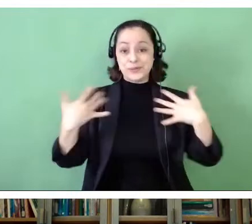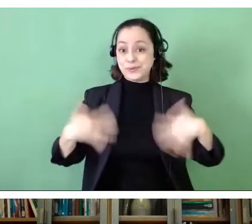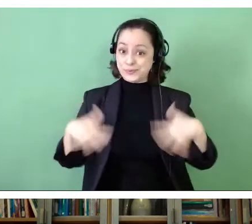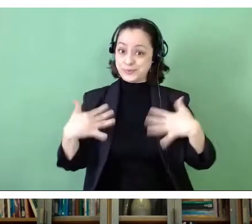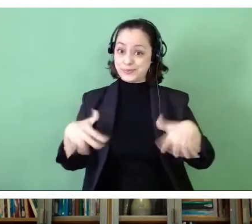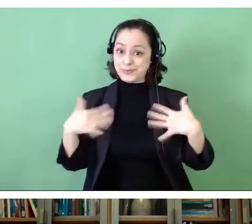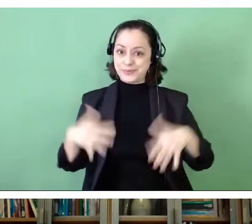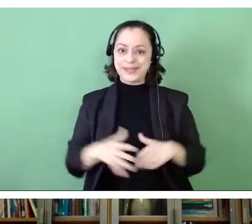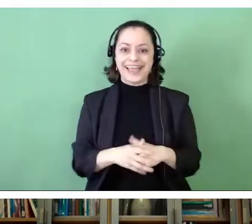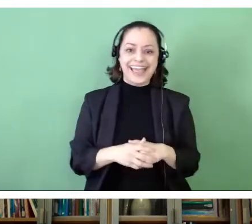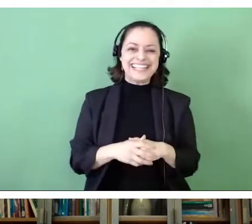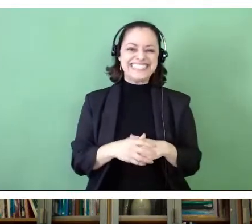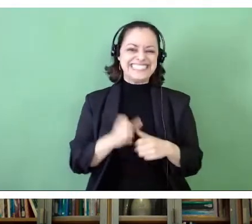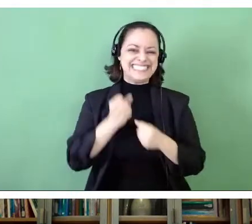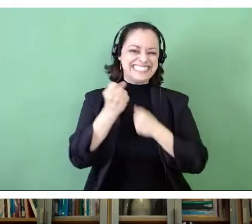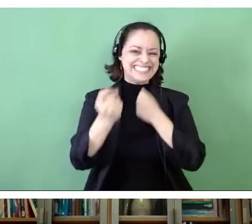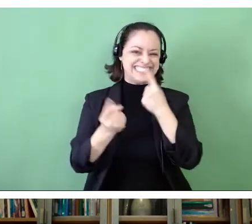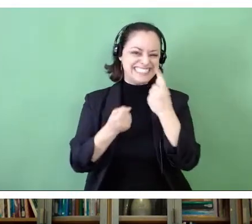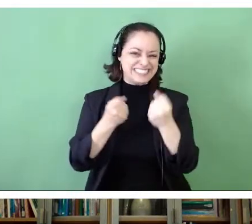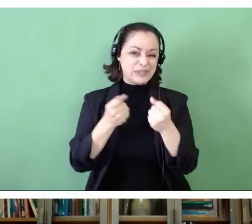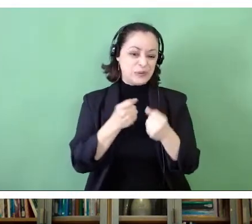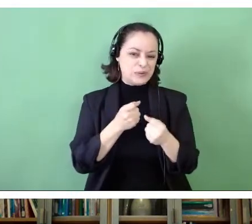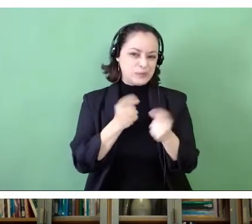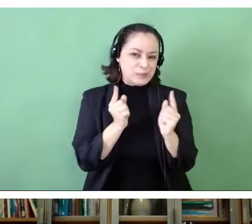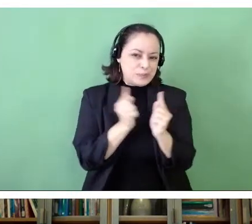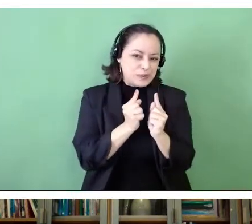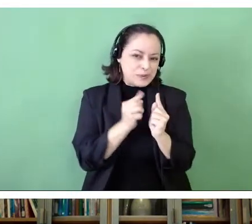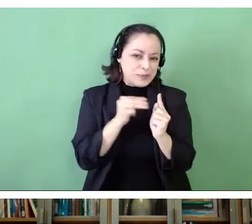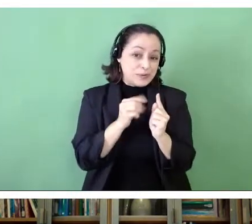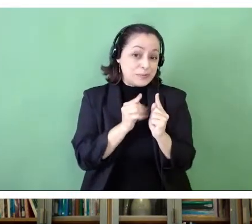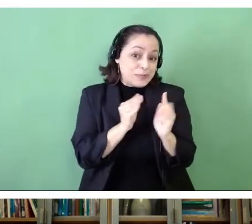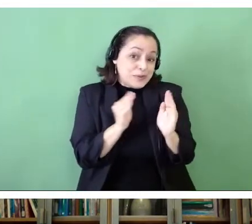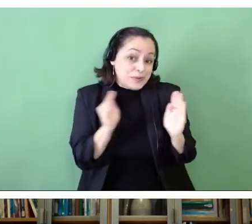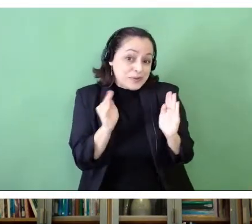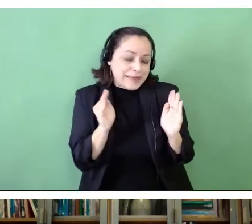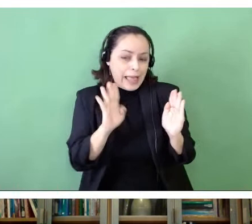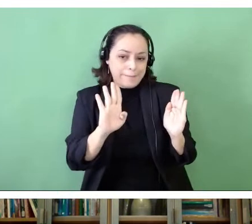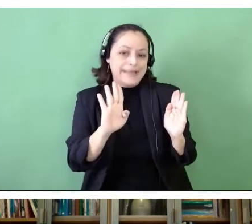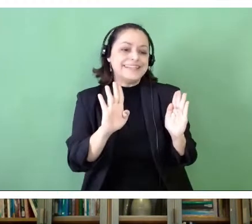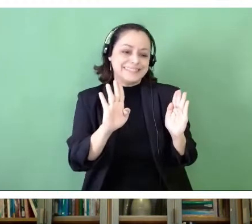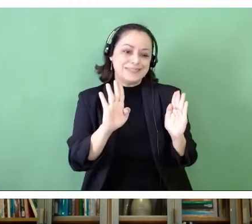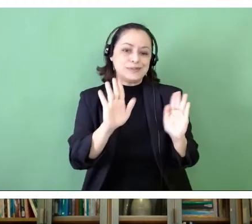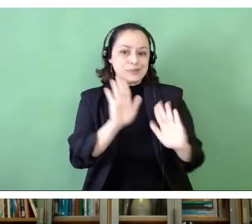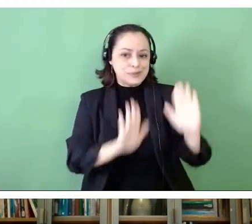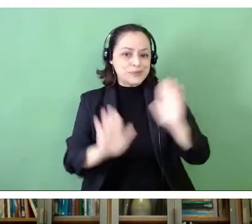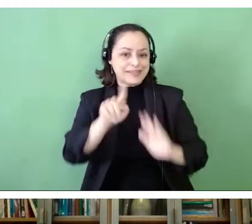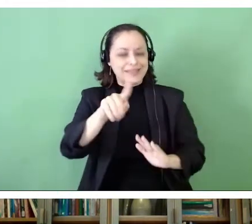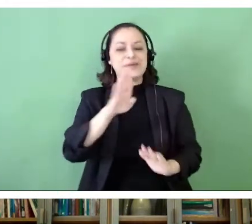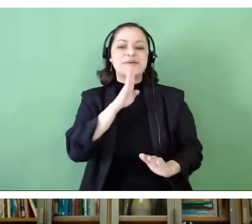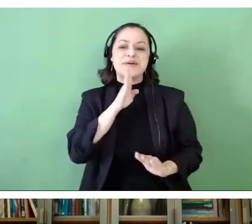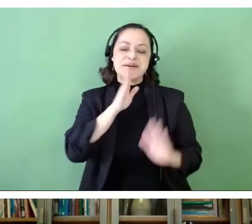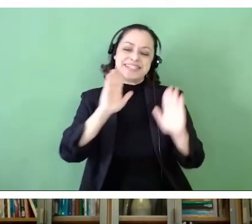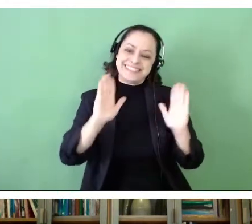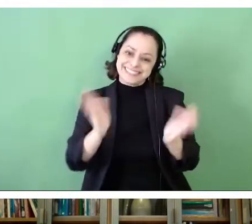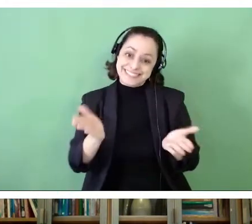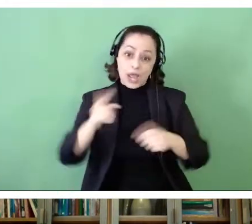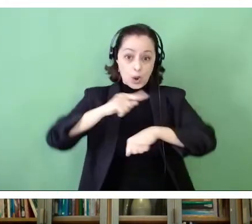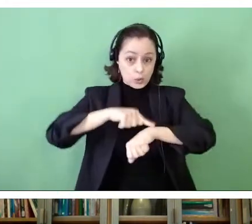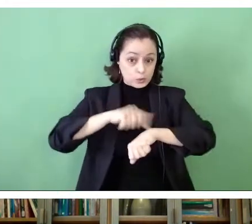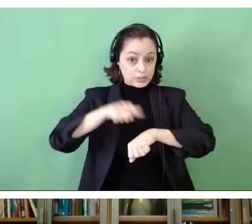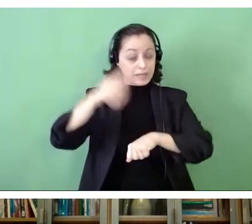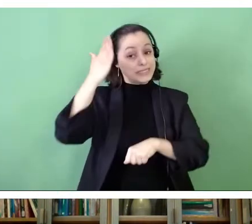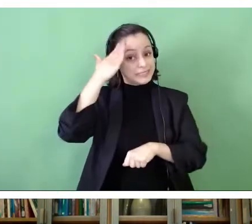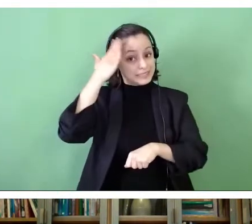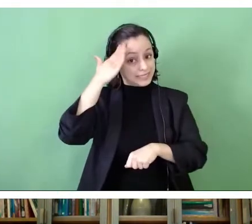Bastantes minutos, não é? Mas não tantíssimos. Eu penso que você já conhece o tempo